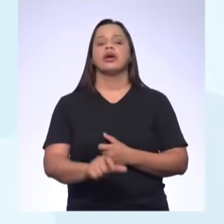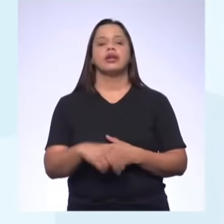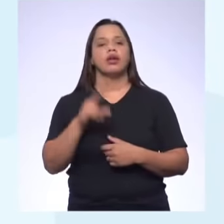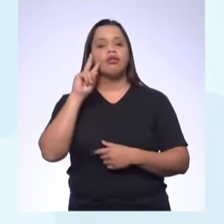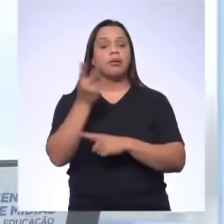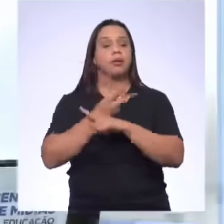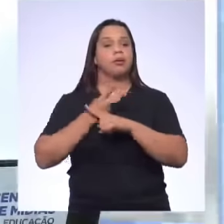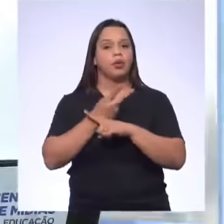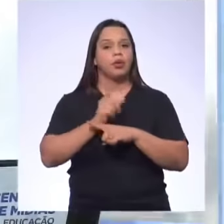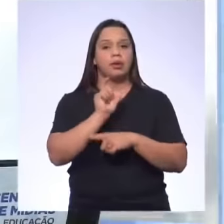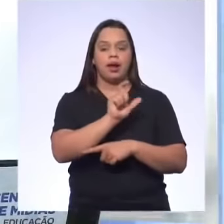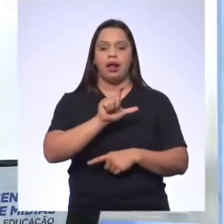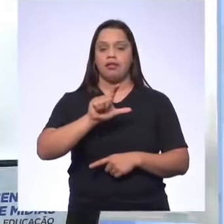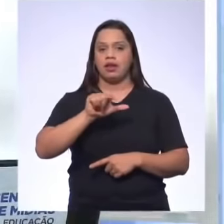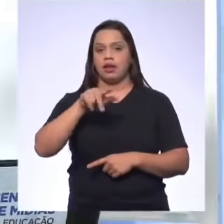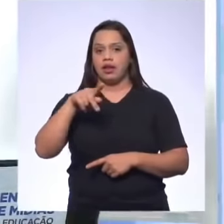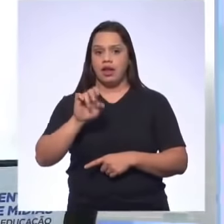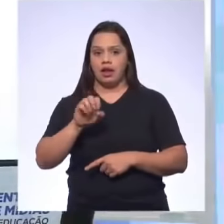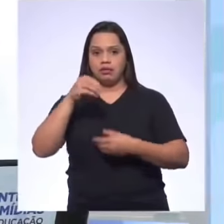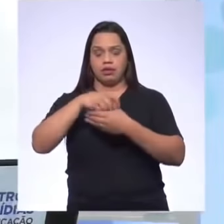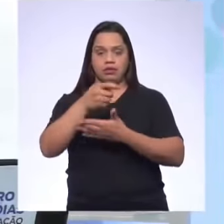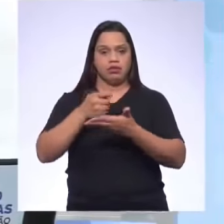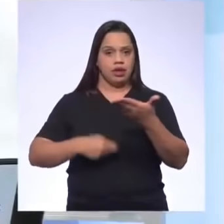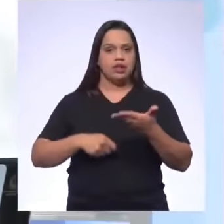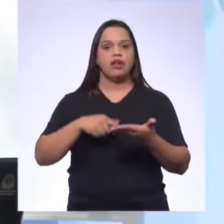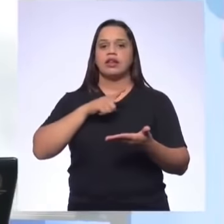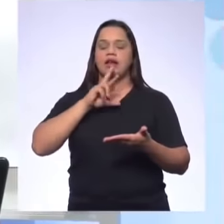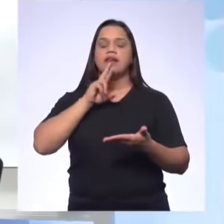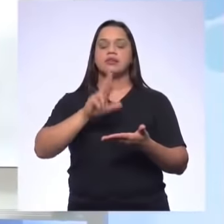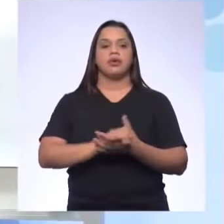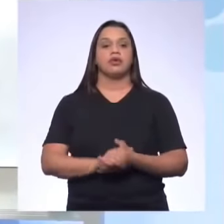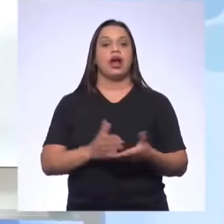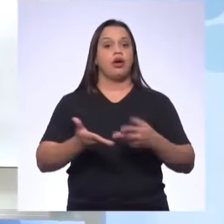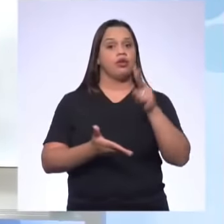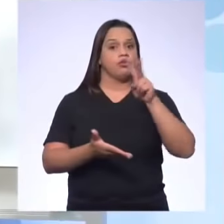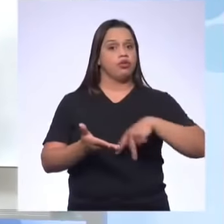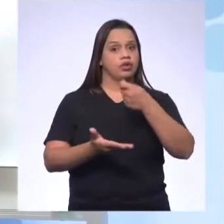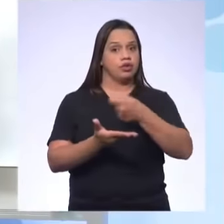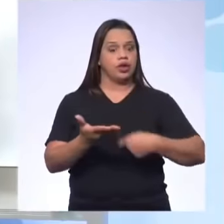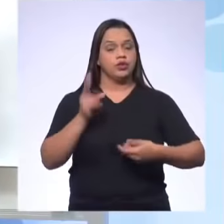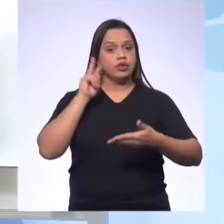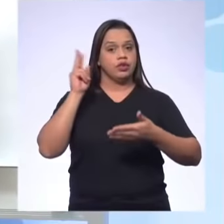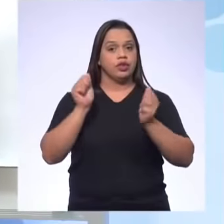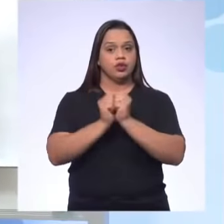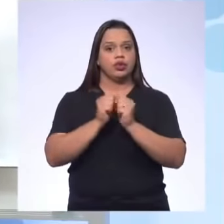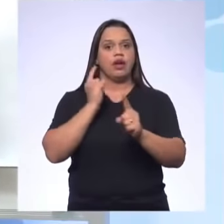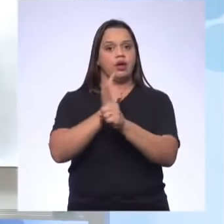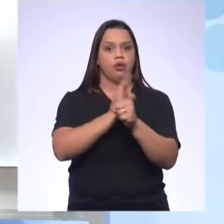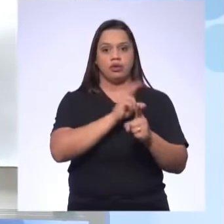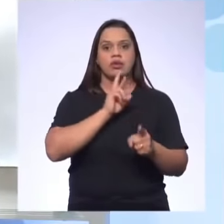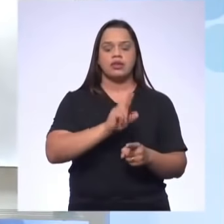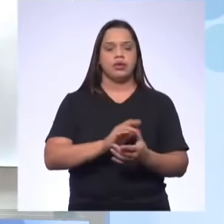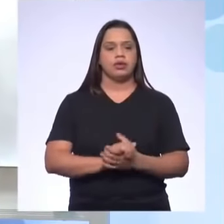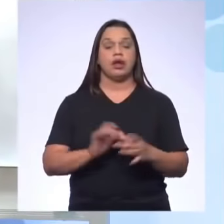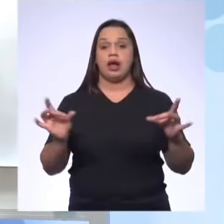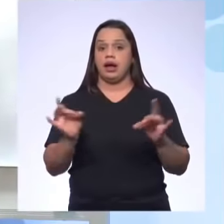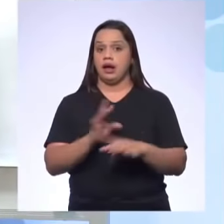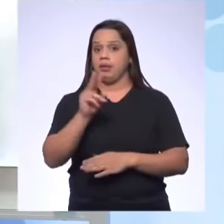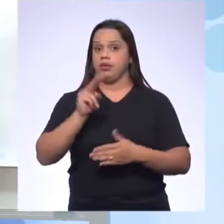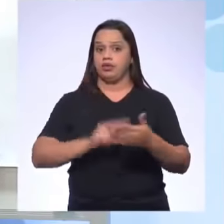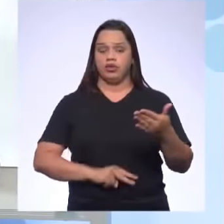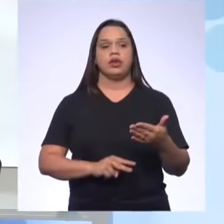lá vai estar a resposta, ok? Então, eu vou ler o texto para vocês lerem junto comigo e vocês já vão localizando a resposta. Terminou a leitura